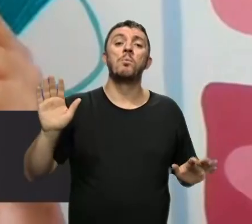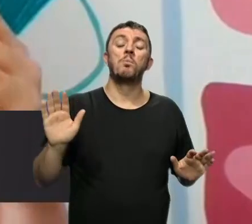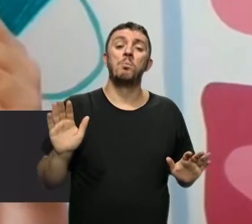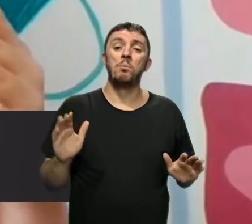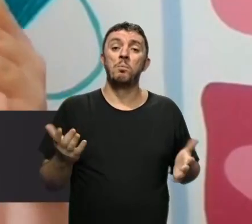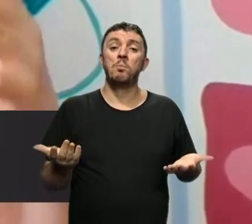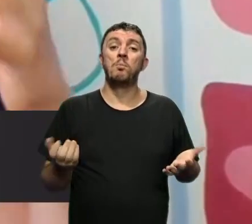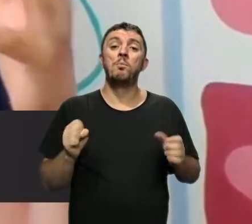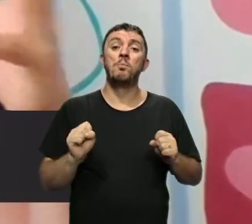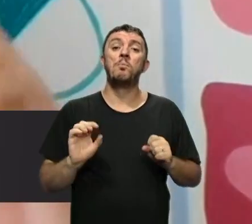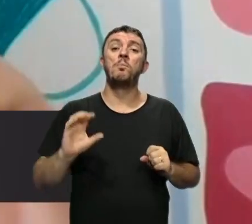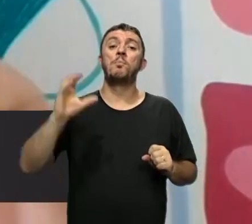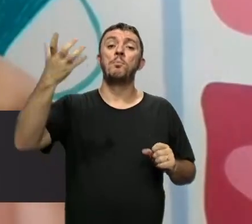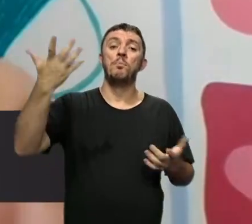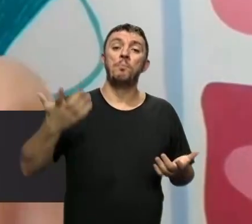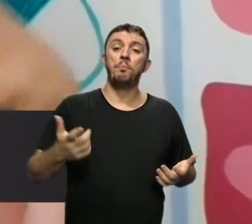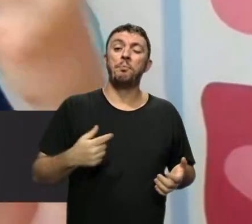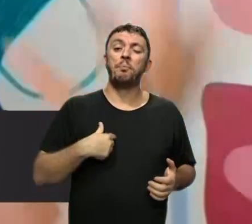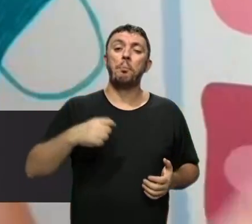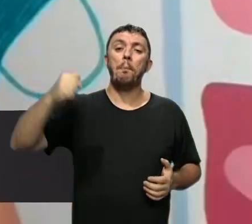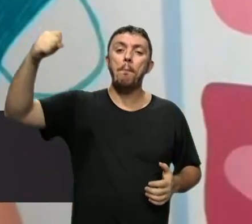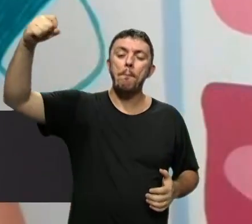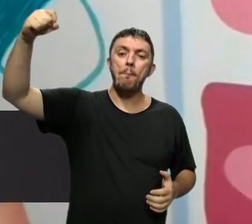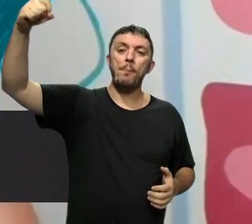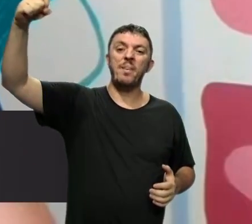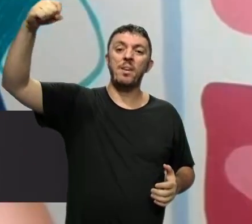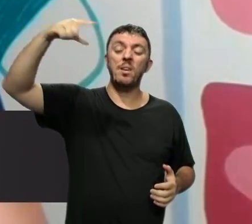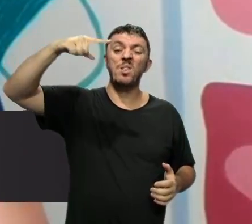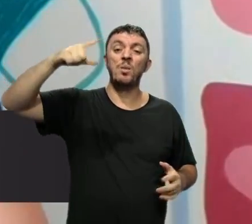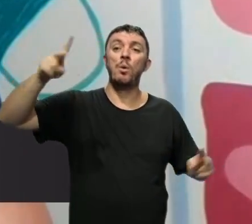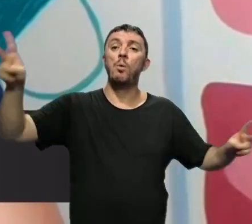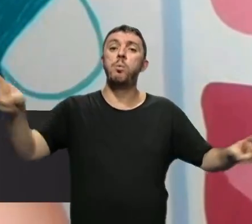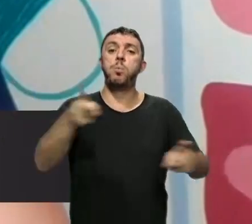comece, que se tá sol, de repente começa um